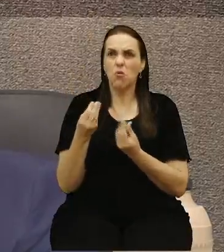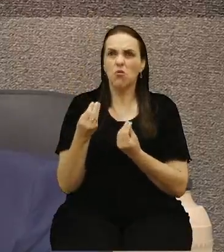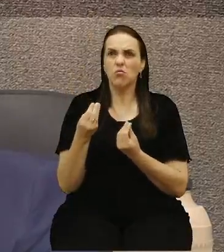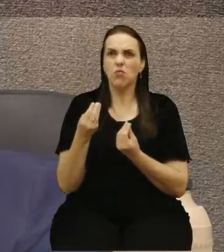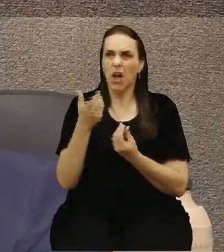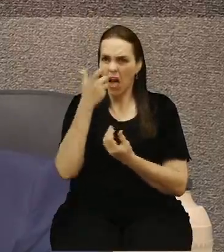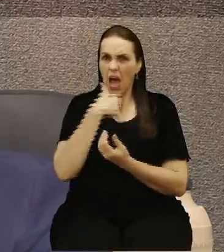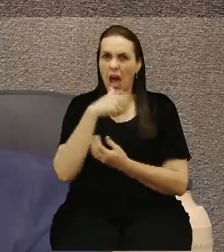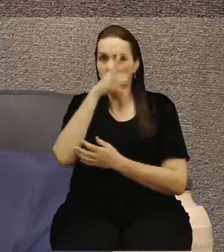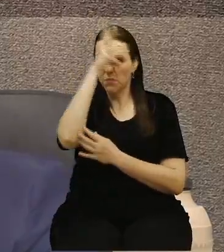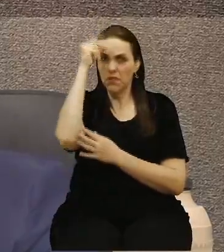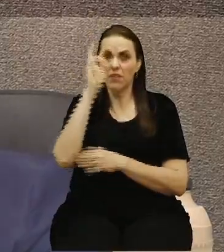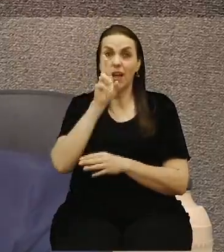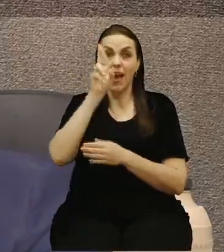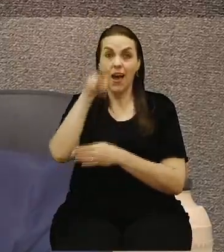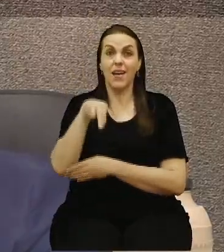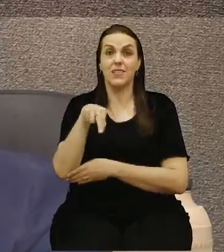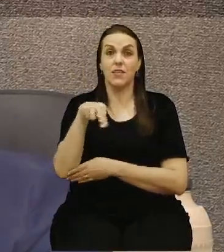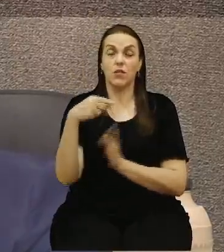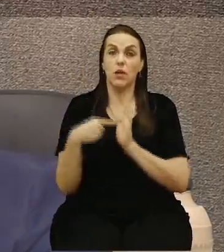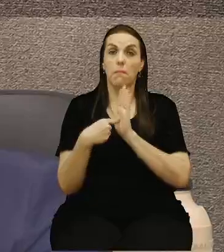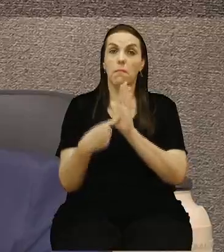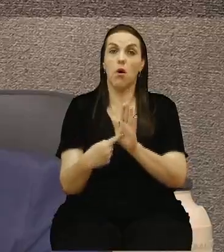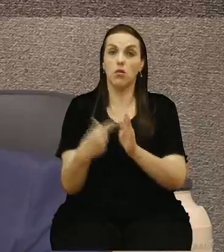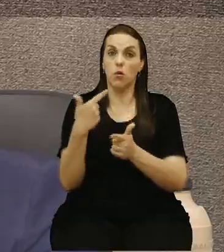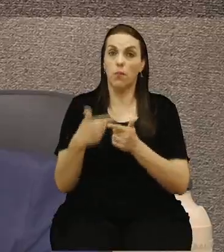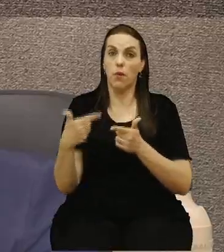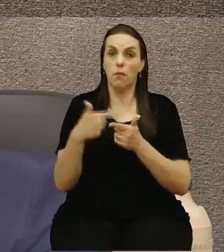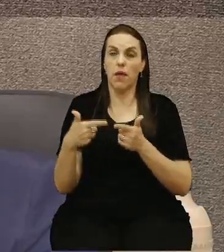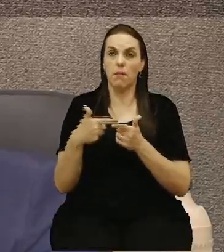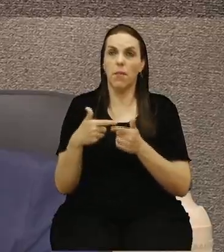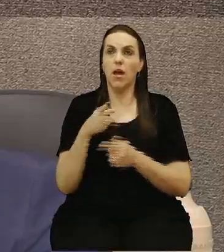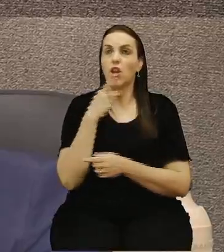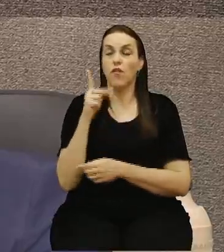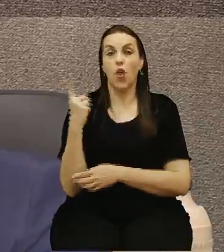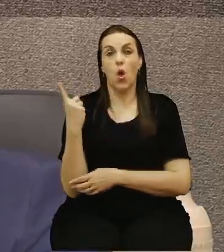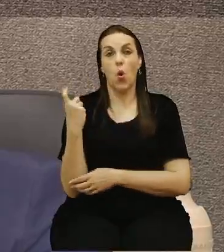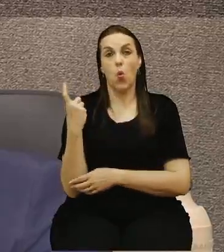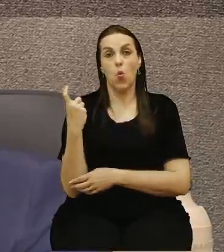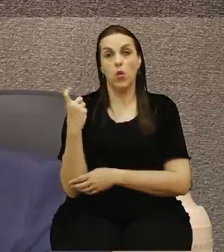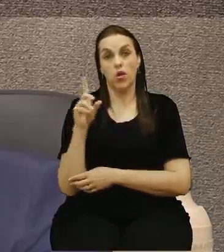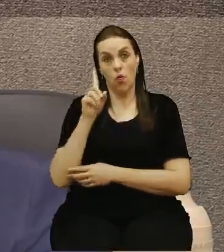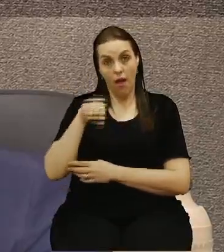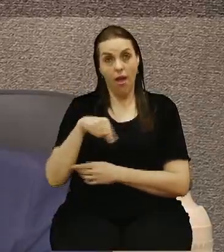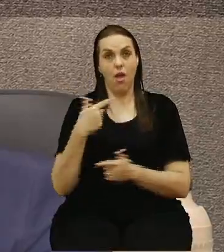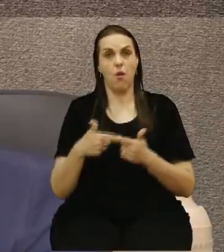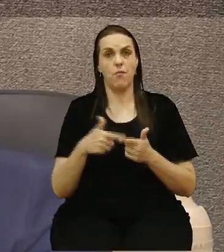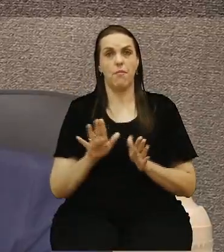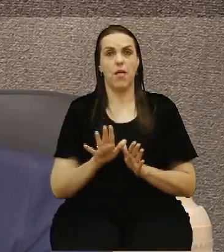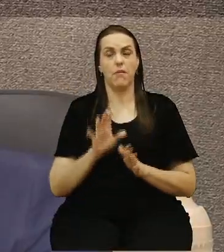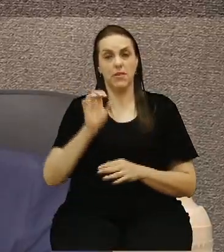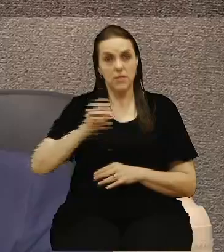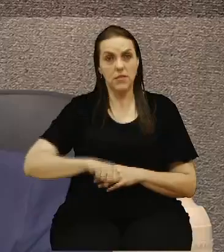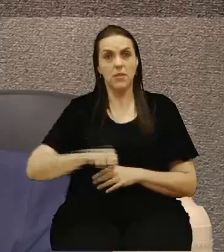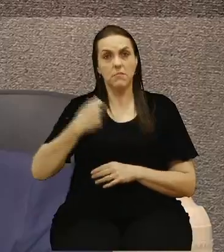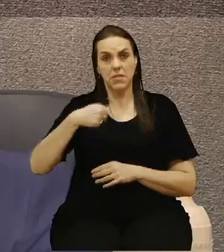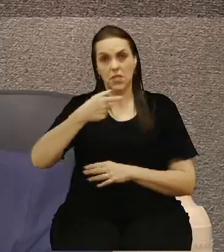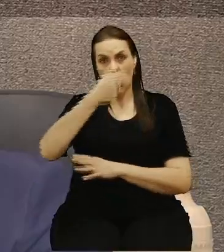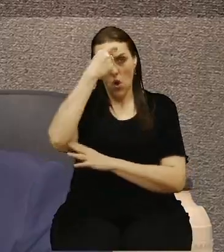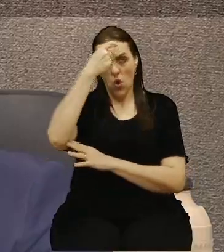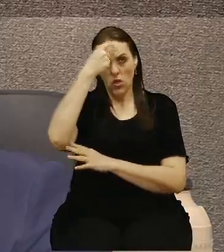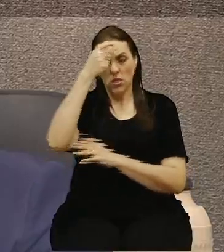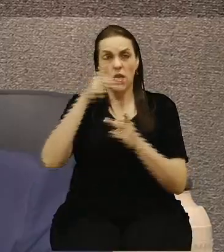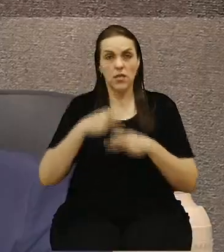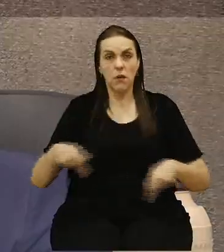razão quando ele mostra um problema. Ele não está dizendo que esse é o único, mas é um problema e a gente sabe que sim, e precisa conscientizar a população